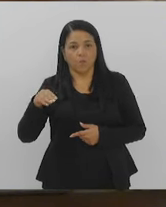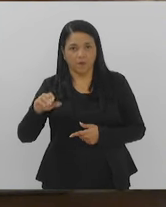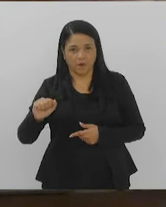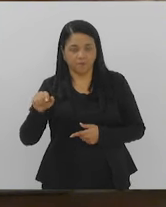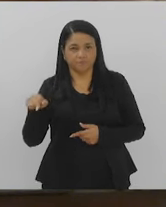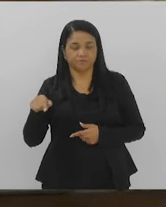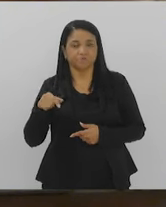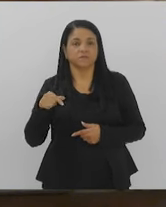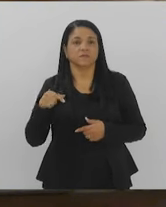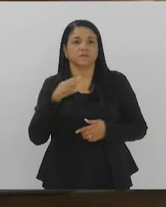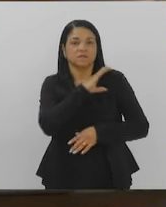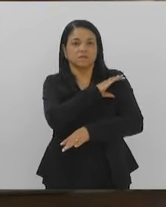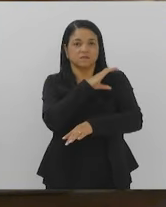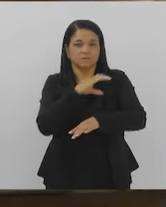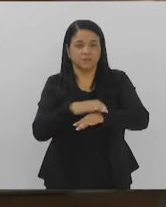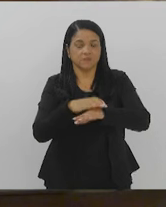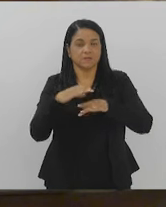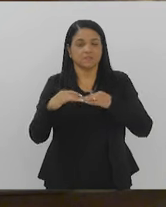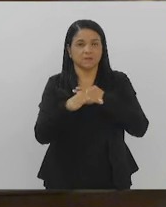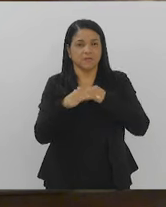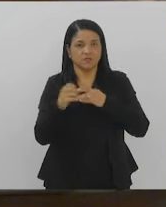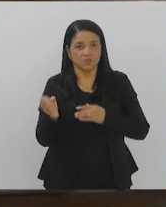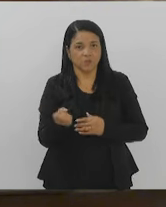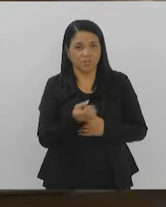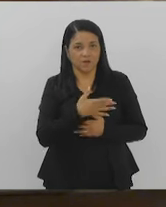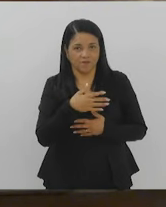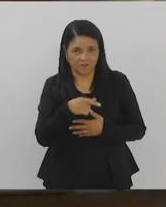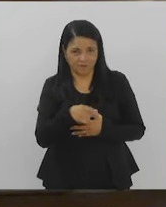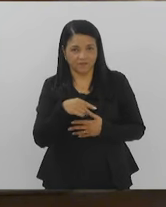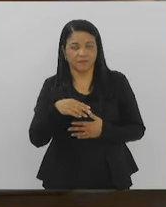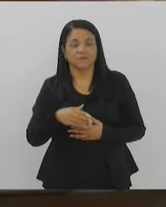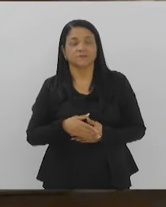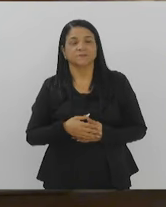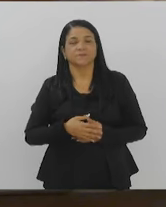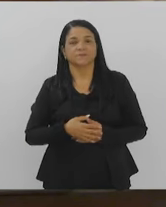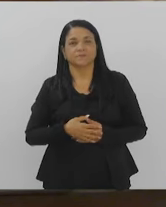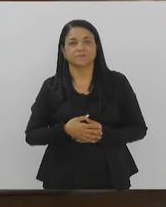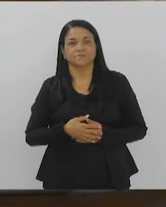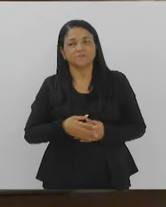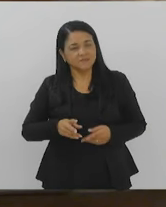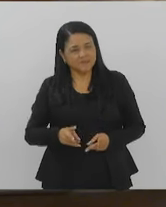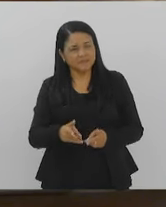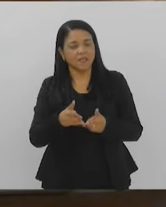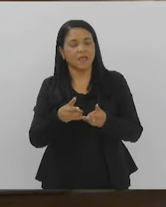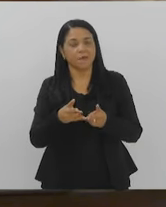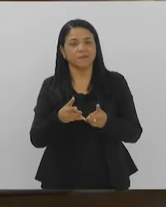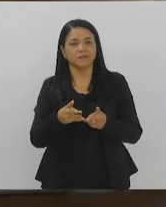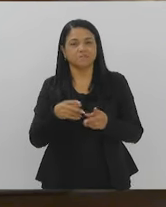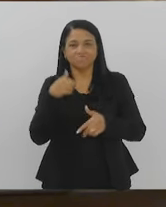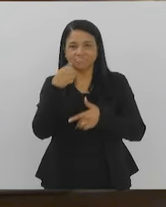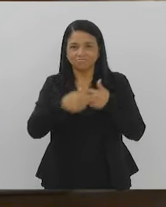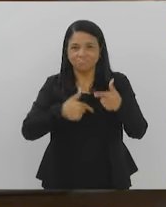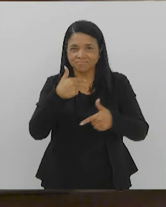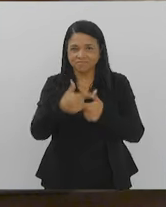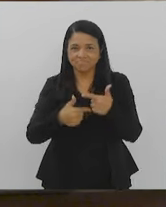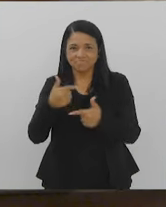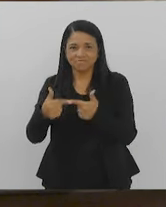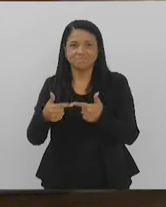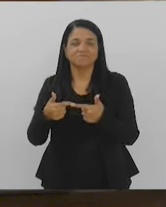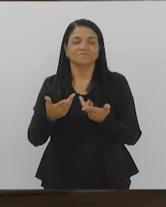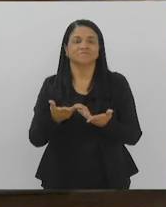do pastor Manuel Ribeiro. A missionária Elma também está sempre ao nosso lado, está conosco.